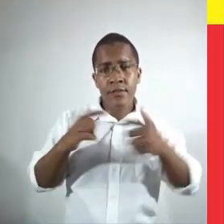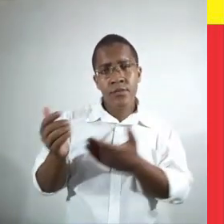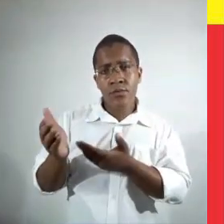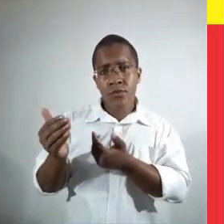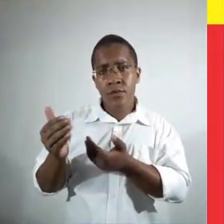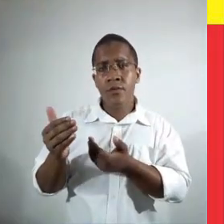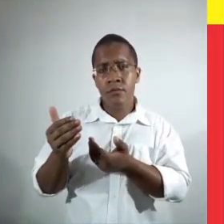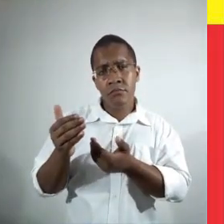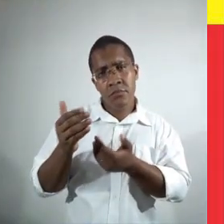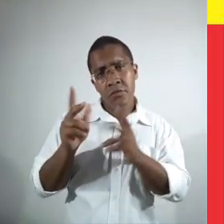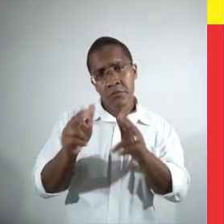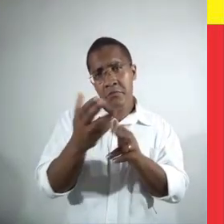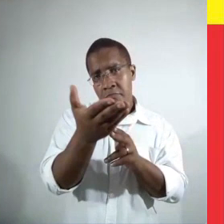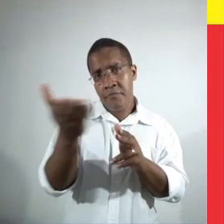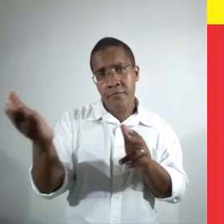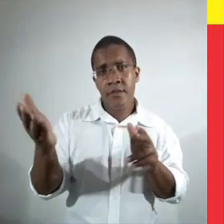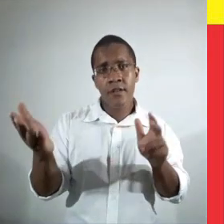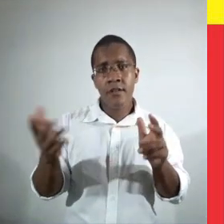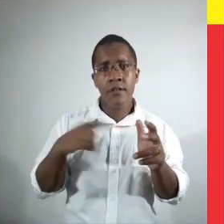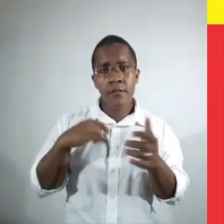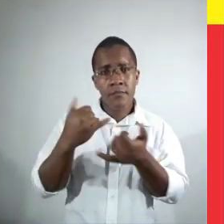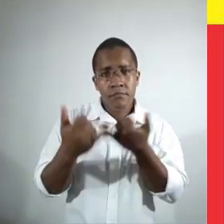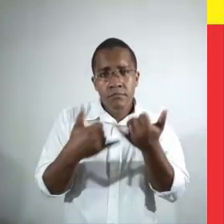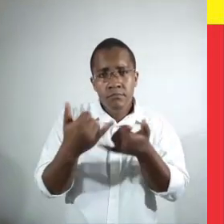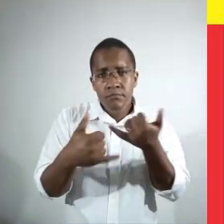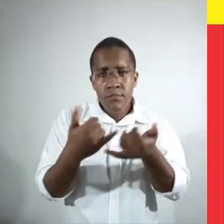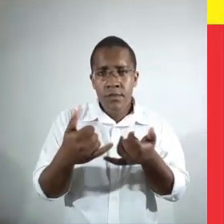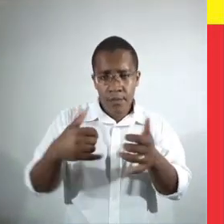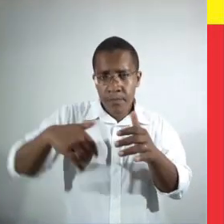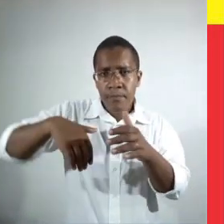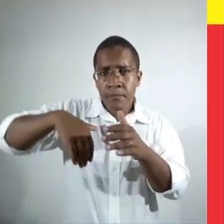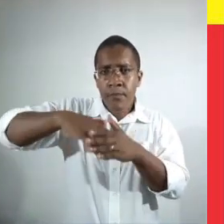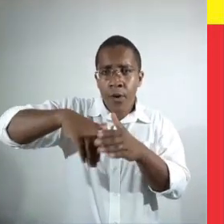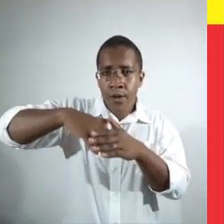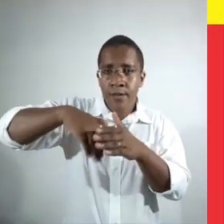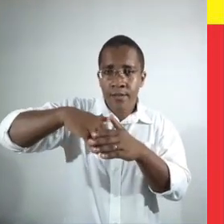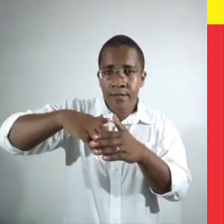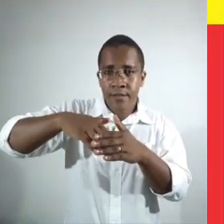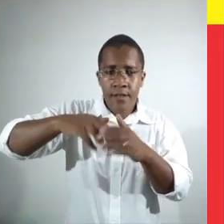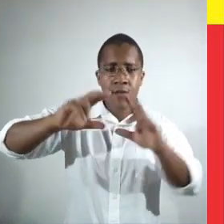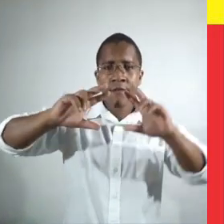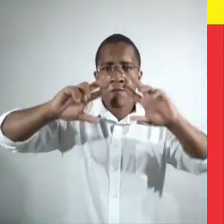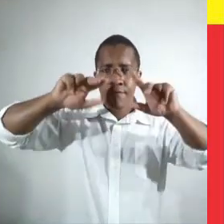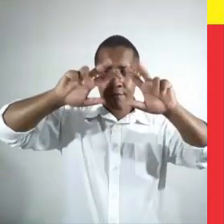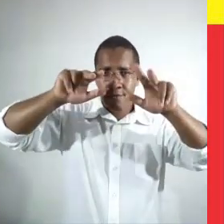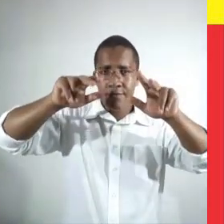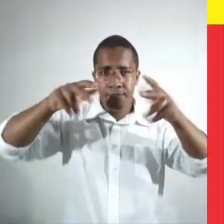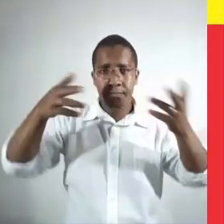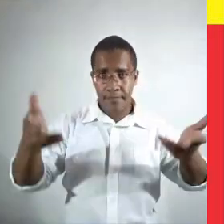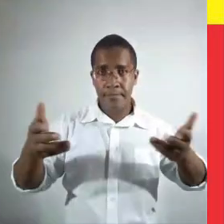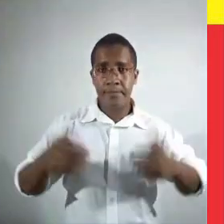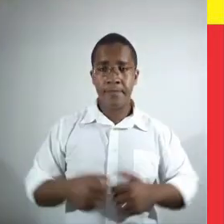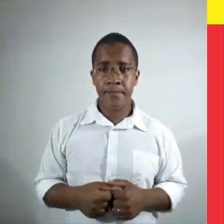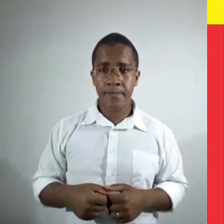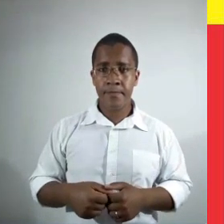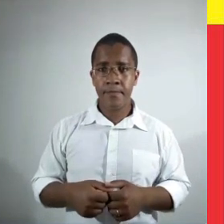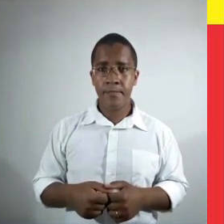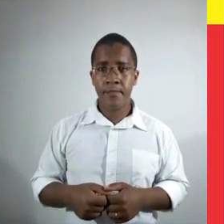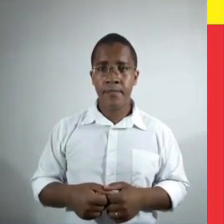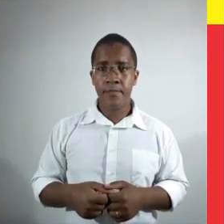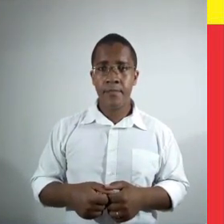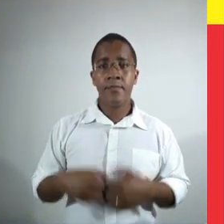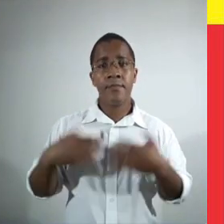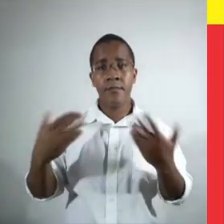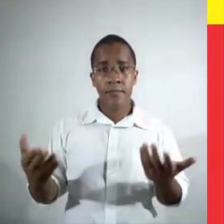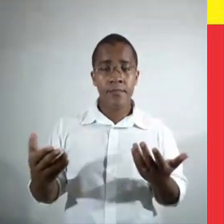alguns jovens, assim como vocês, estão jogando bola, certo? Estão jogando voleibol. Então,